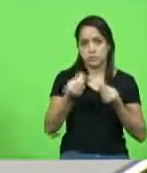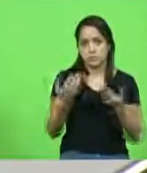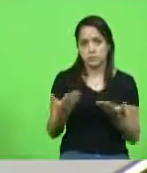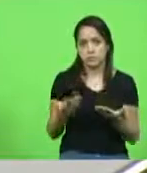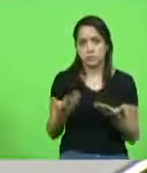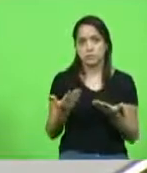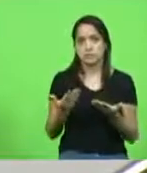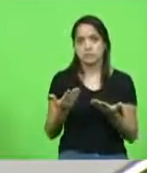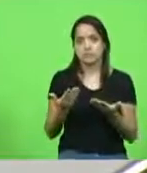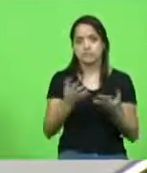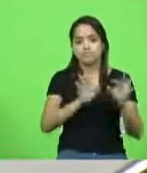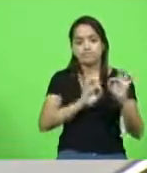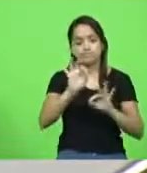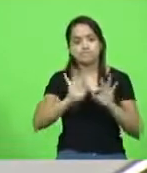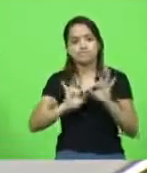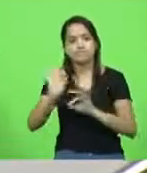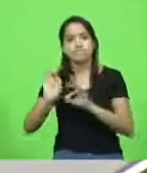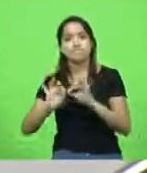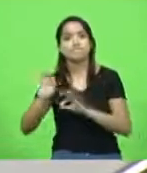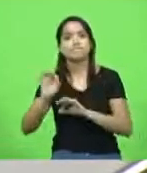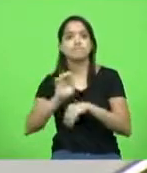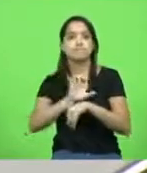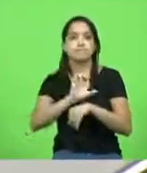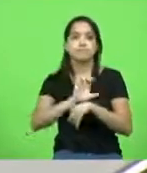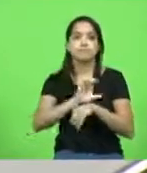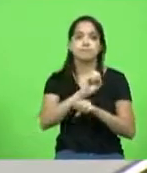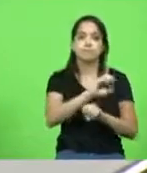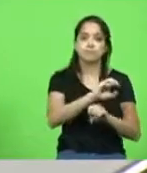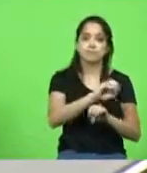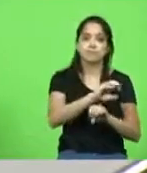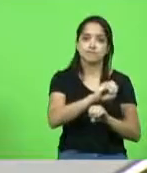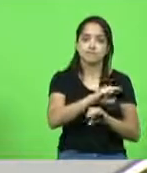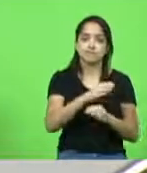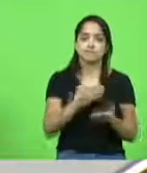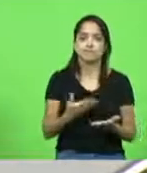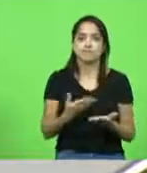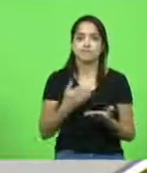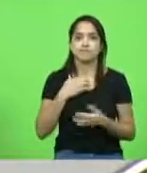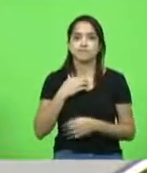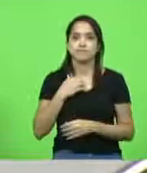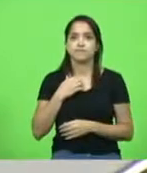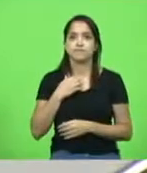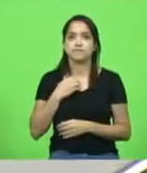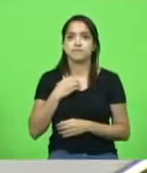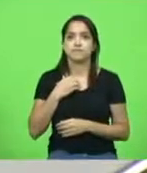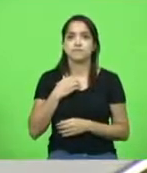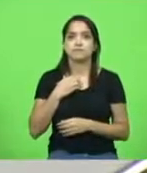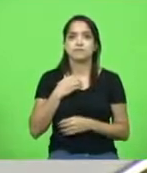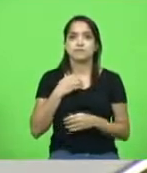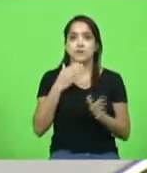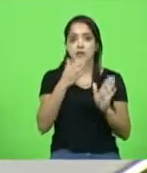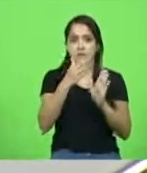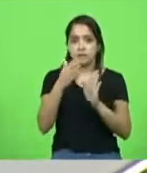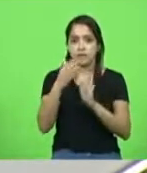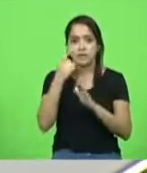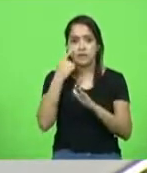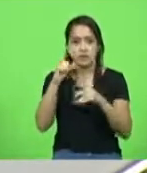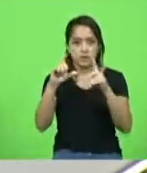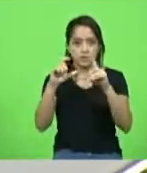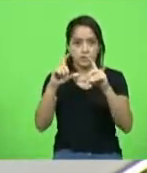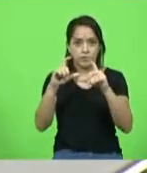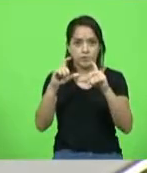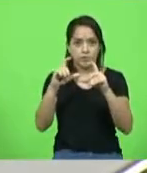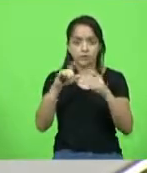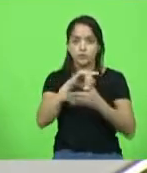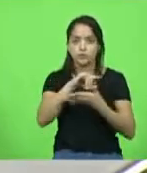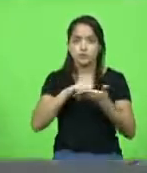executado e Estadual de Educação se puder rolar um pouquinho de cima para baixo o documento que não é